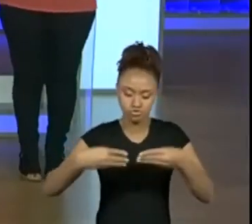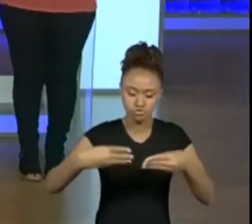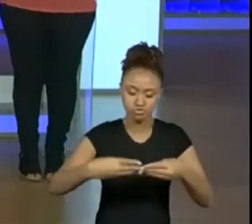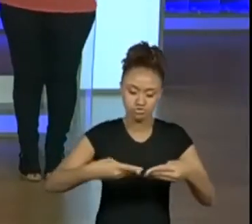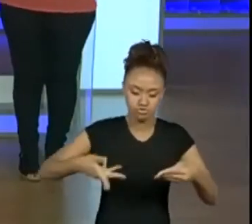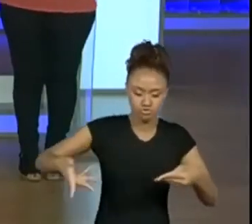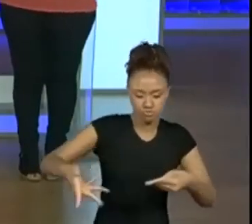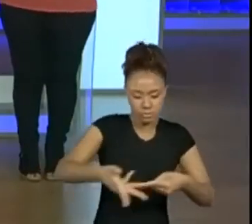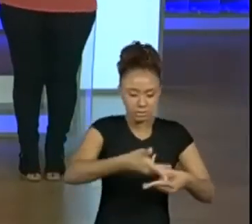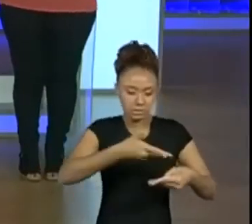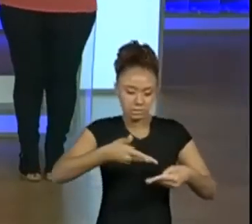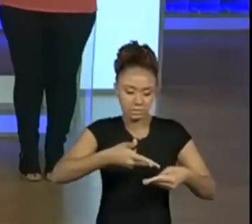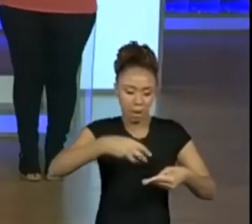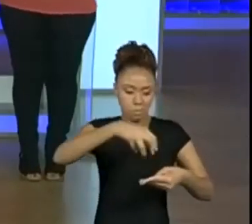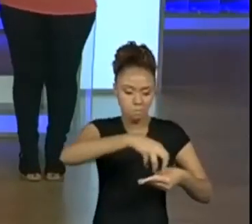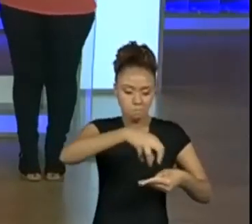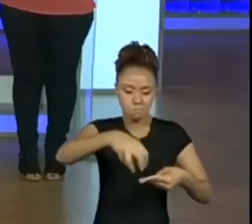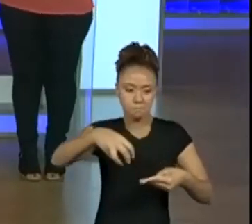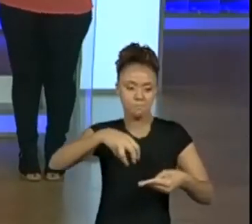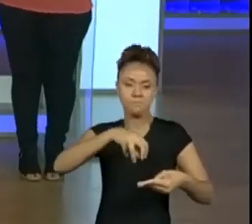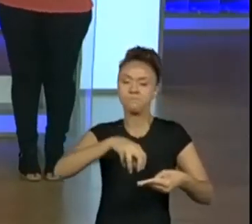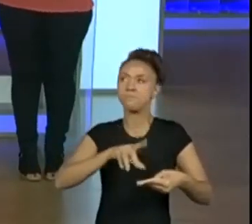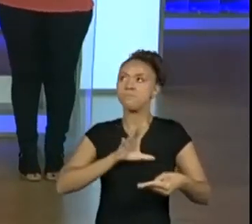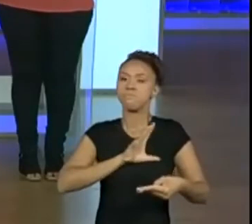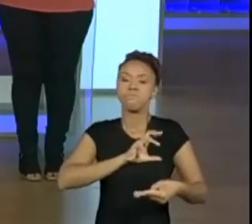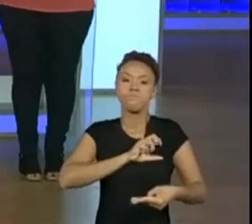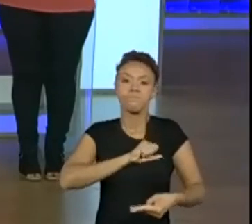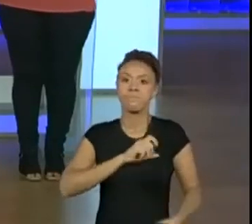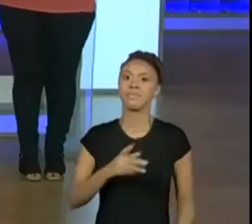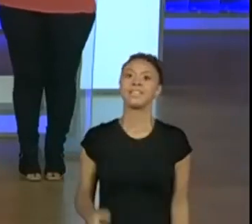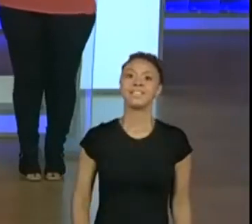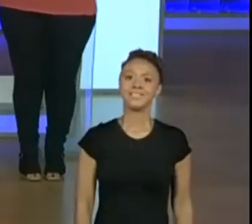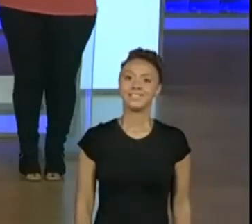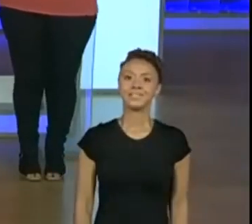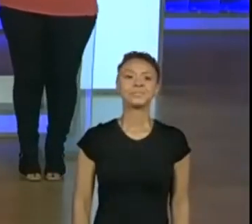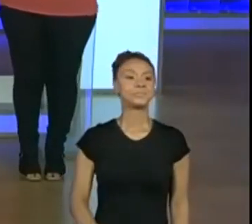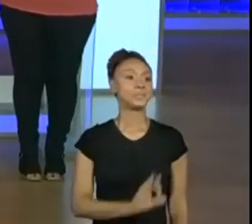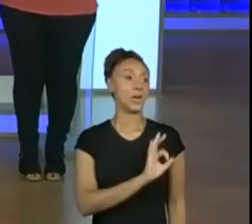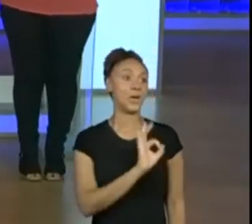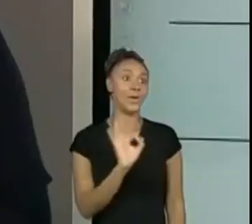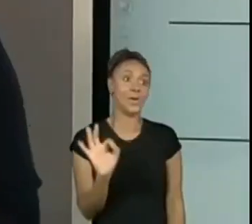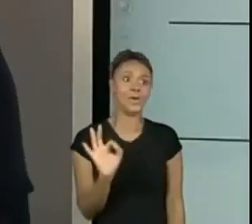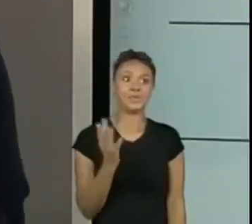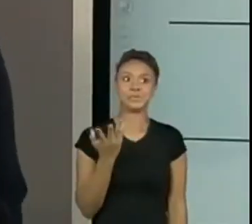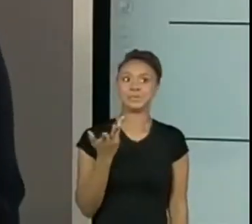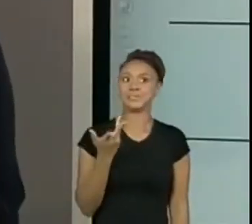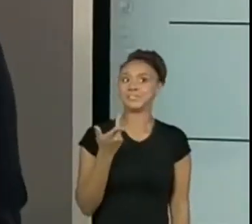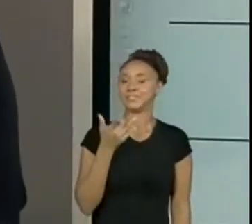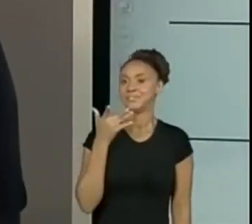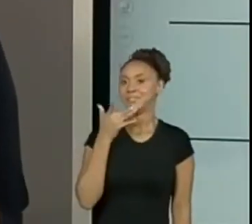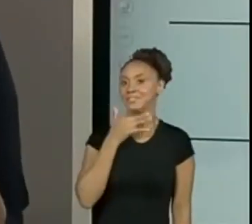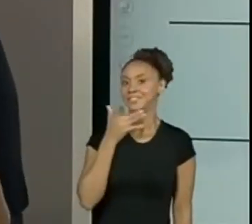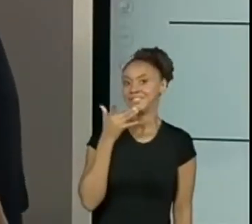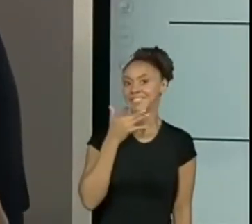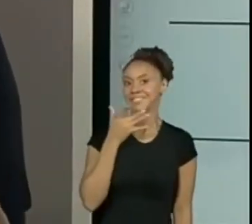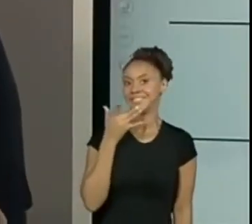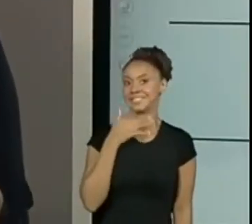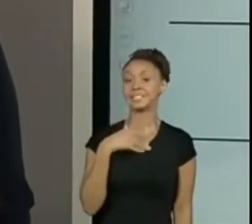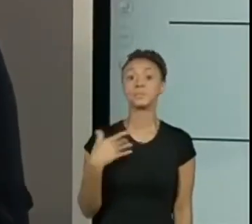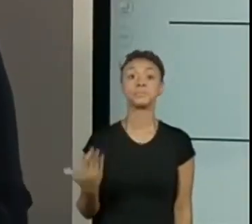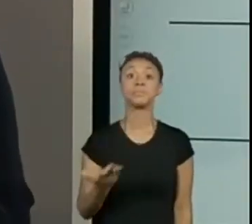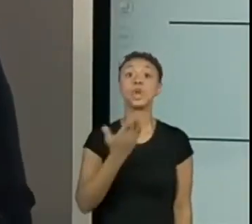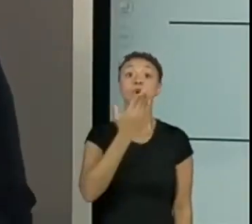Tamo junto, pro. Quiabo com giló. Perfeito. Vai ser ótima a sua comida preferida. Então... Comida